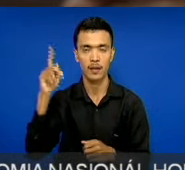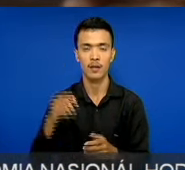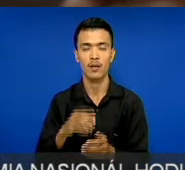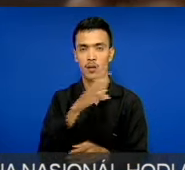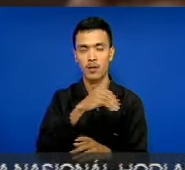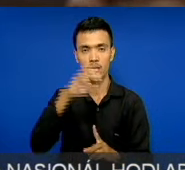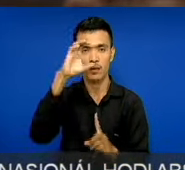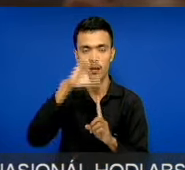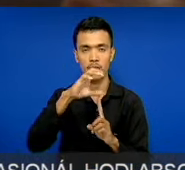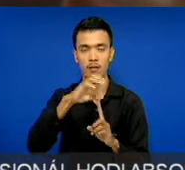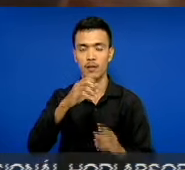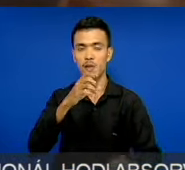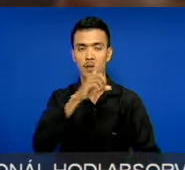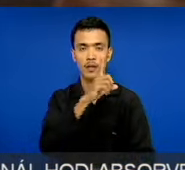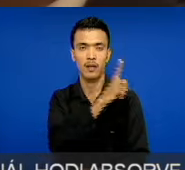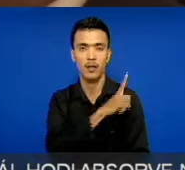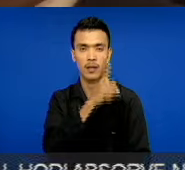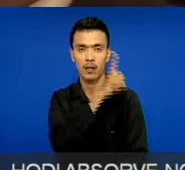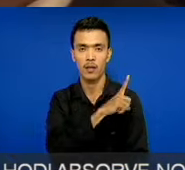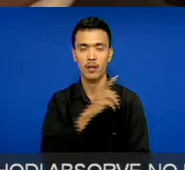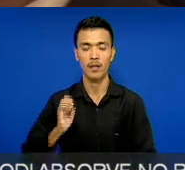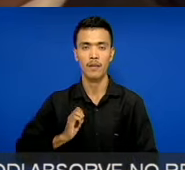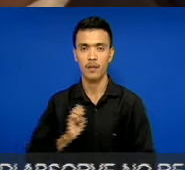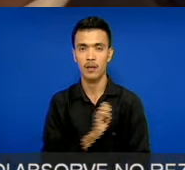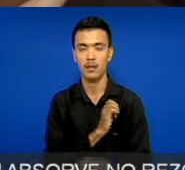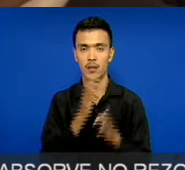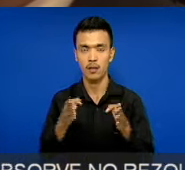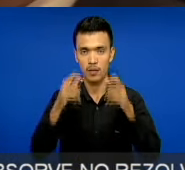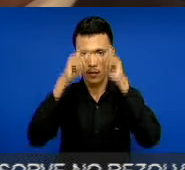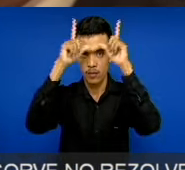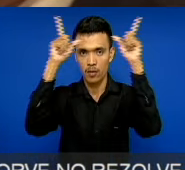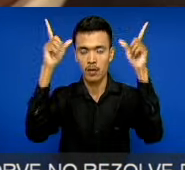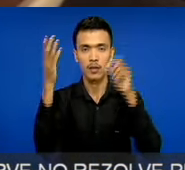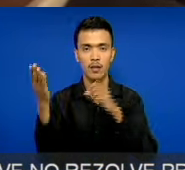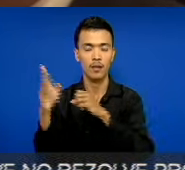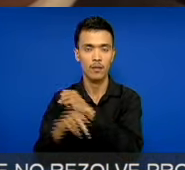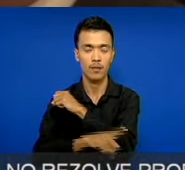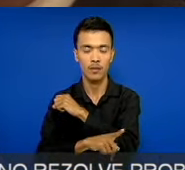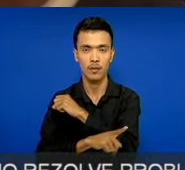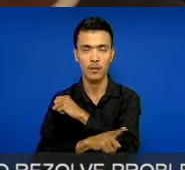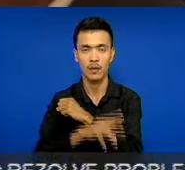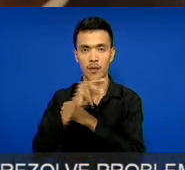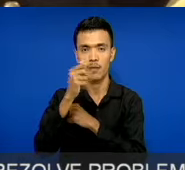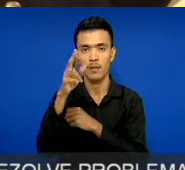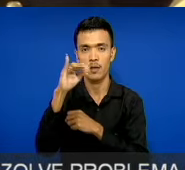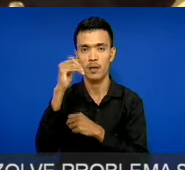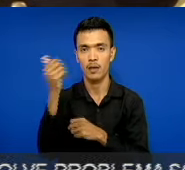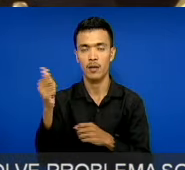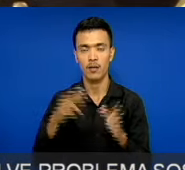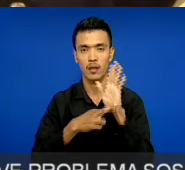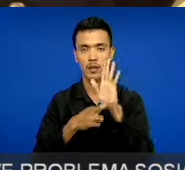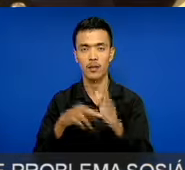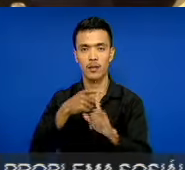General Reformado Leriana Timor, Embaixadora Timor-Leste ba Portugal, Maria Isabel Guterres, no Delegação Rússia Sef